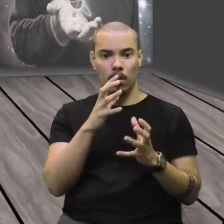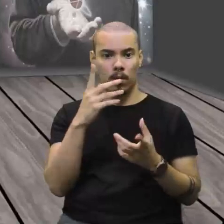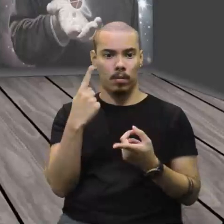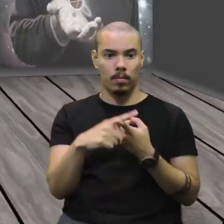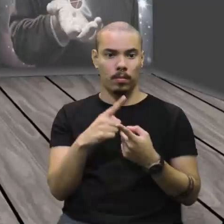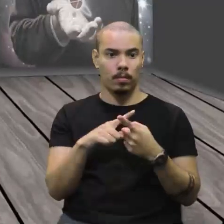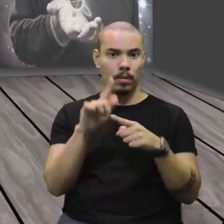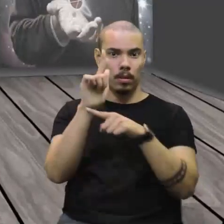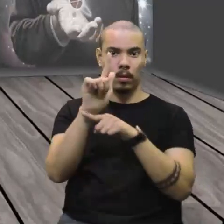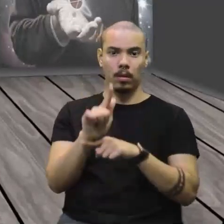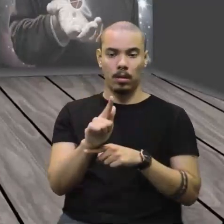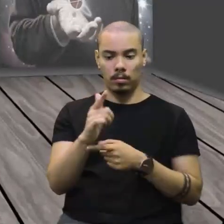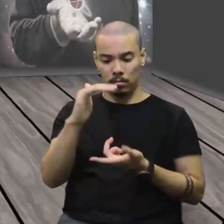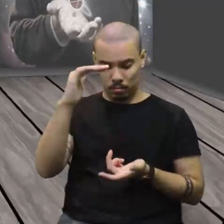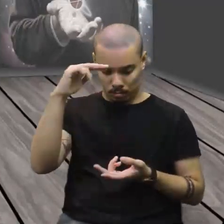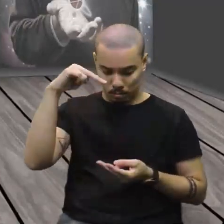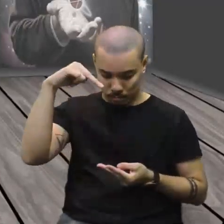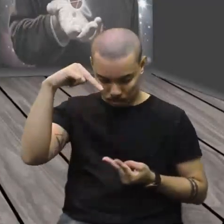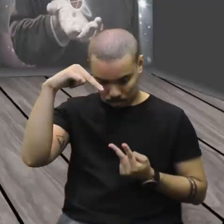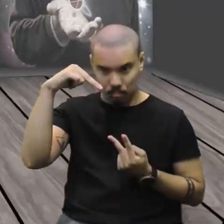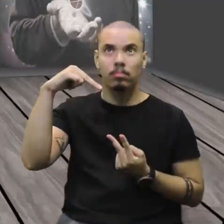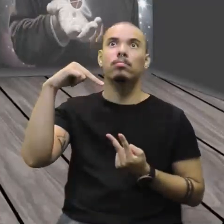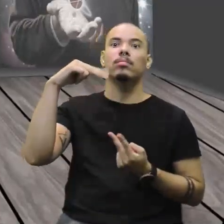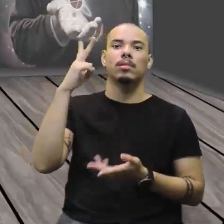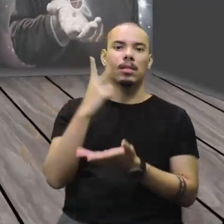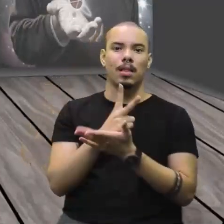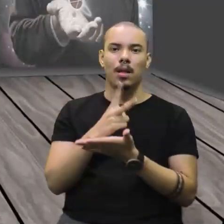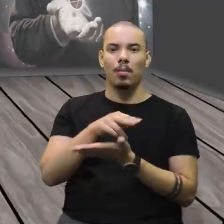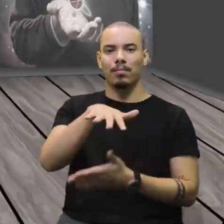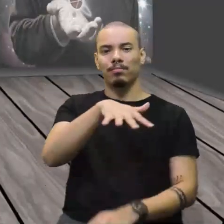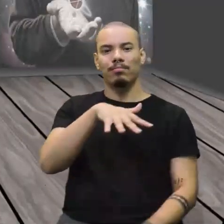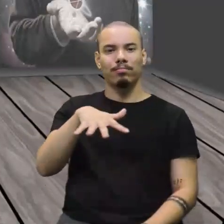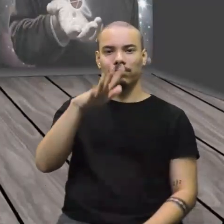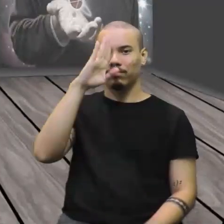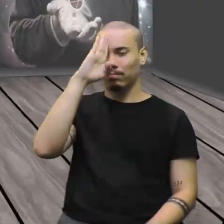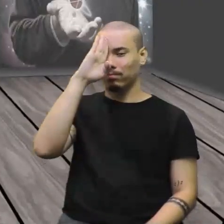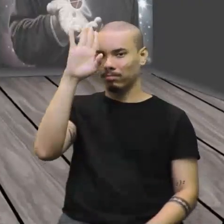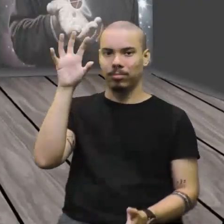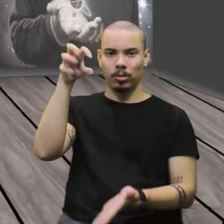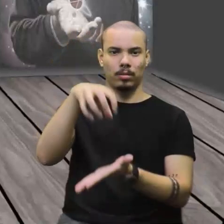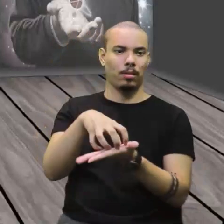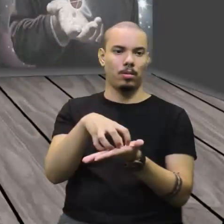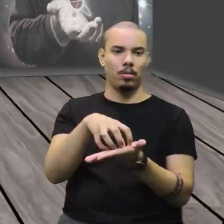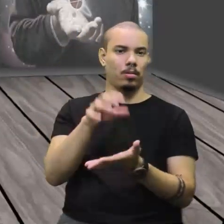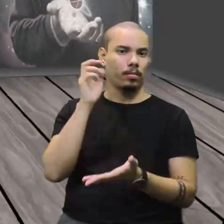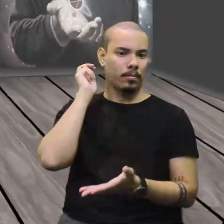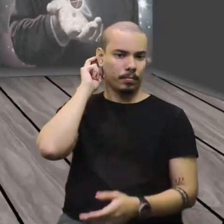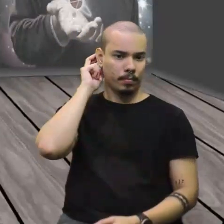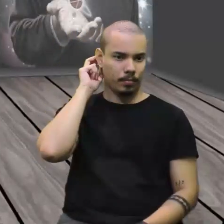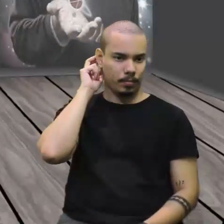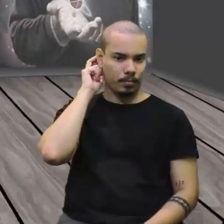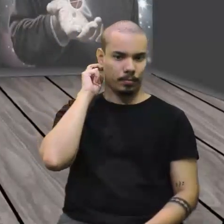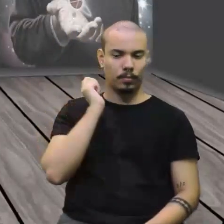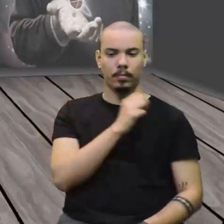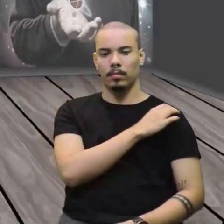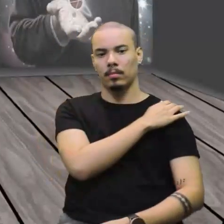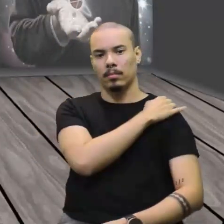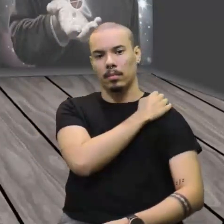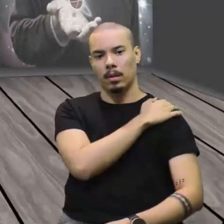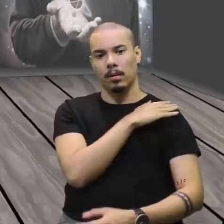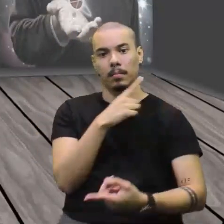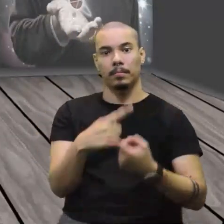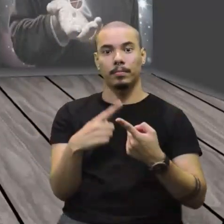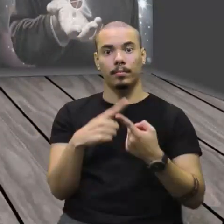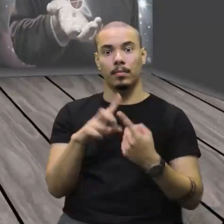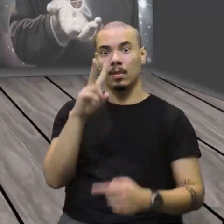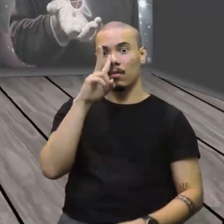em cima não tem embaixo. Né? Ela orienta para o centro, né? Então você sempre está orientado para o centro. Uma força tão grande que tudo que vai para